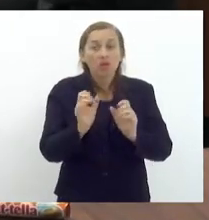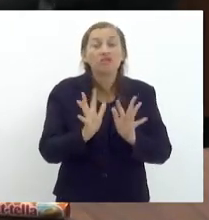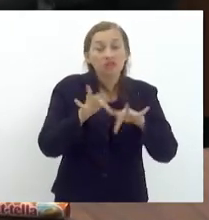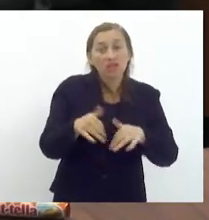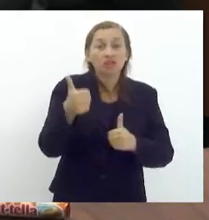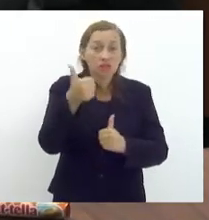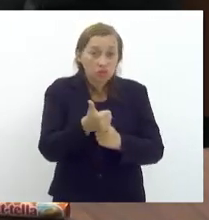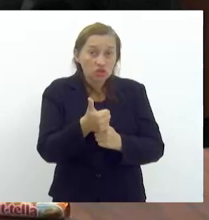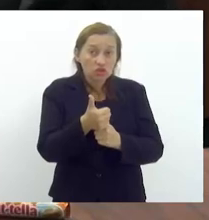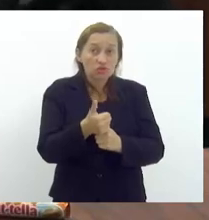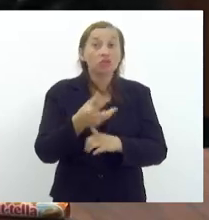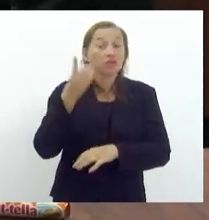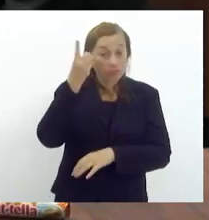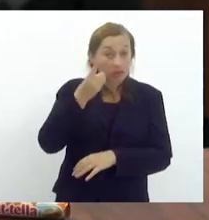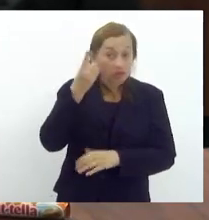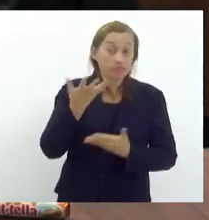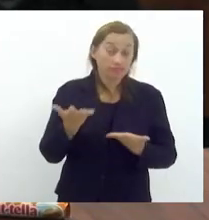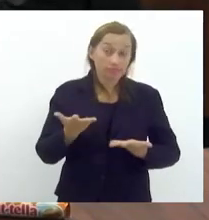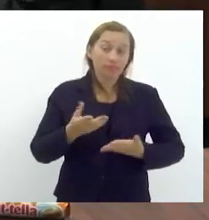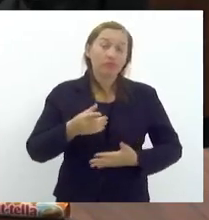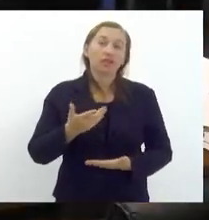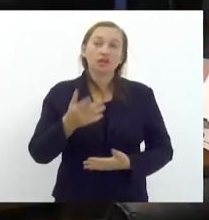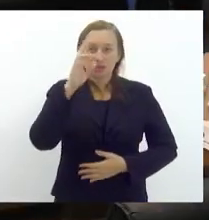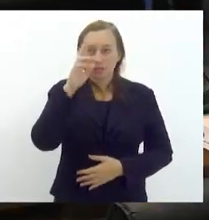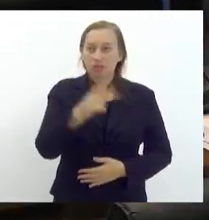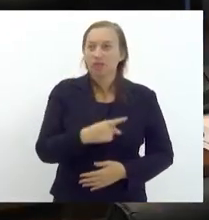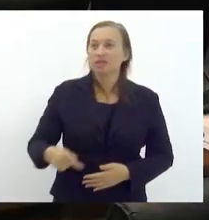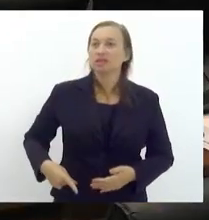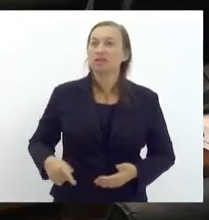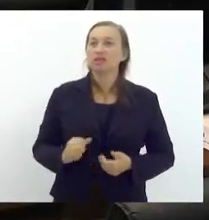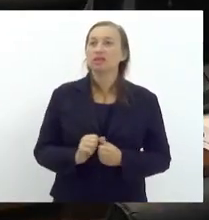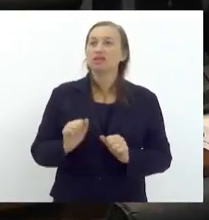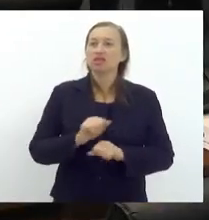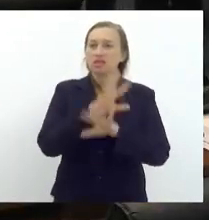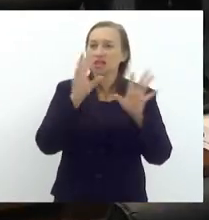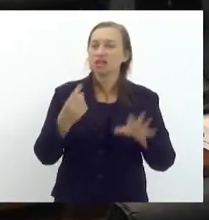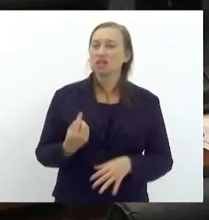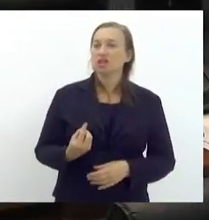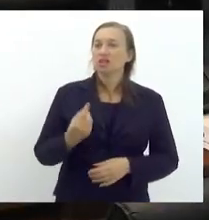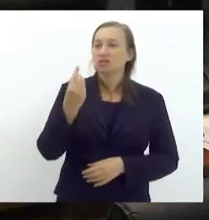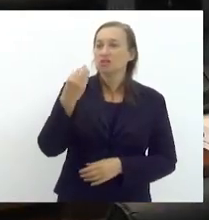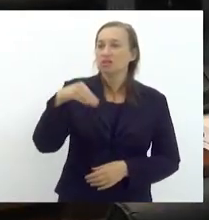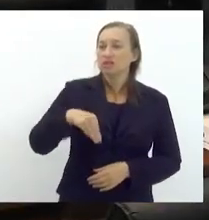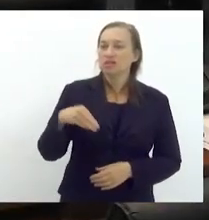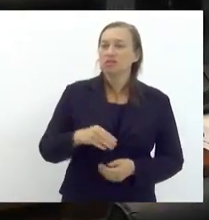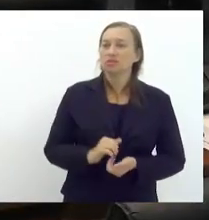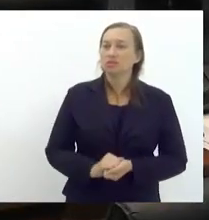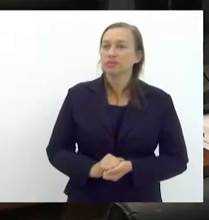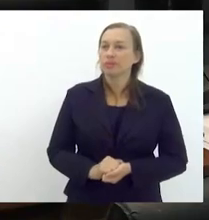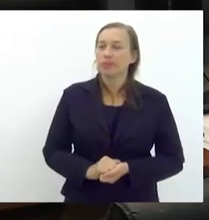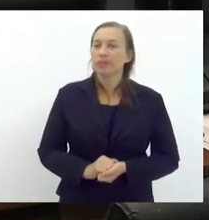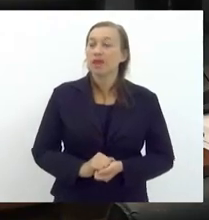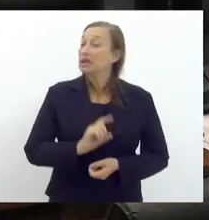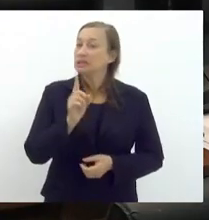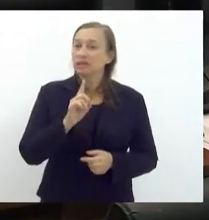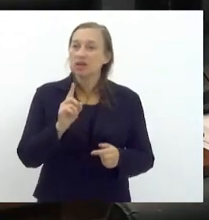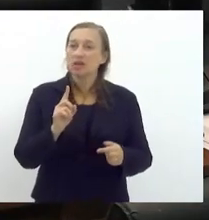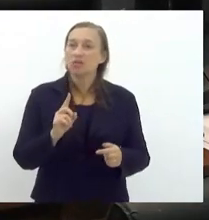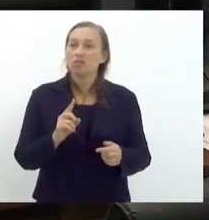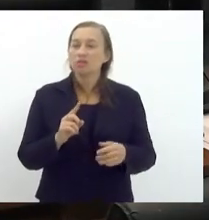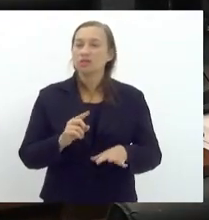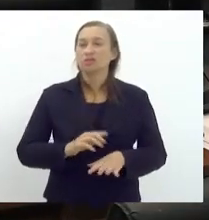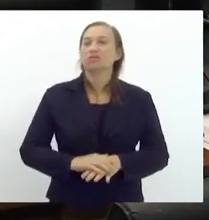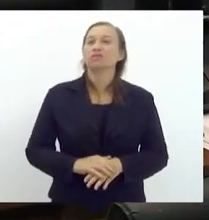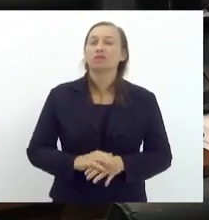substantivo deputada é isso presidente esclarecimento de meio segundo júri a vossa excelência que não passarei de meio